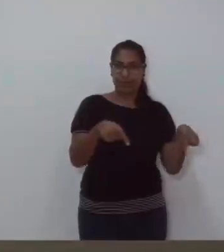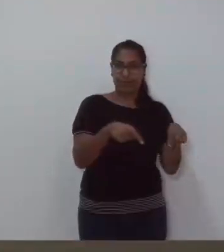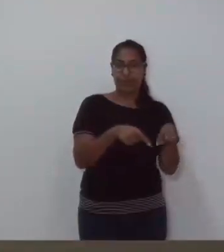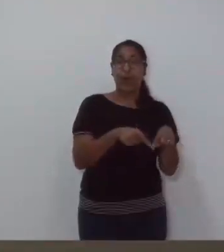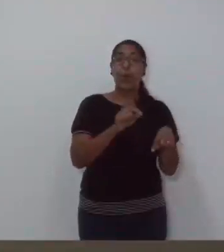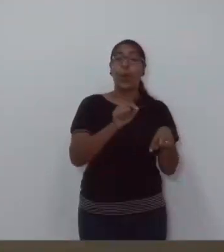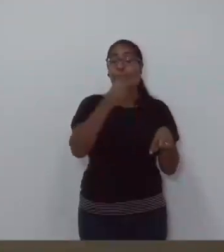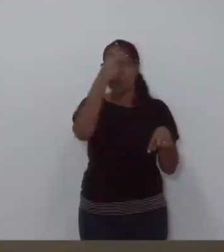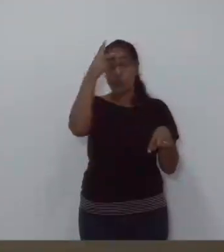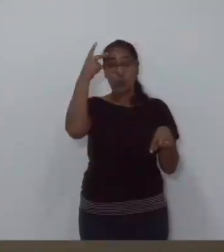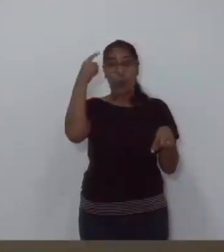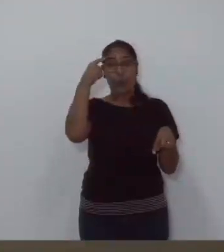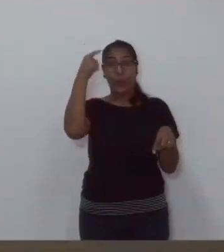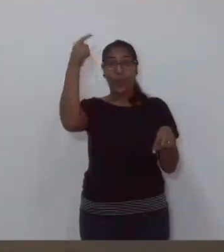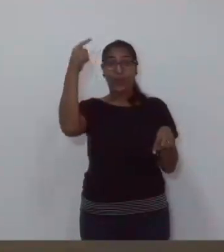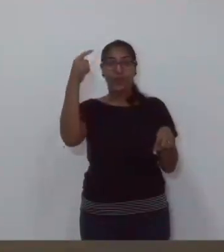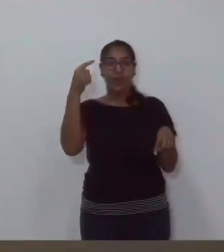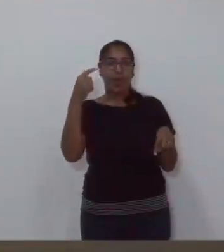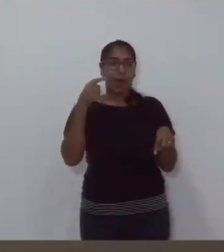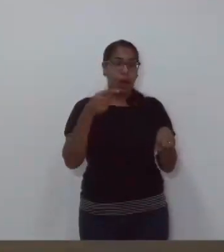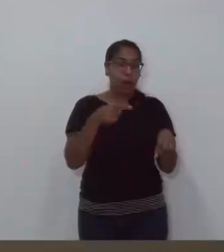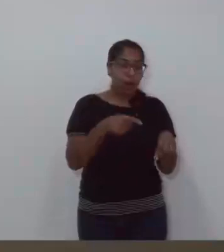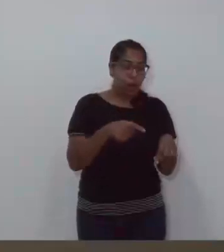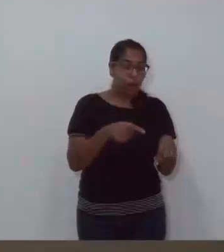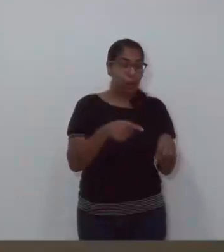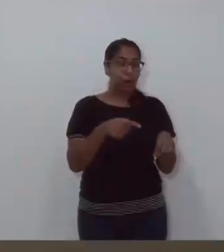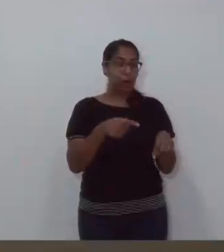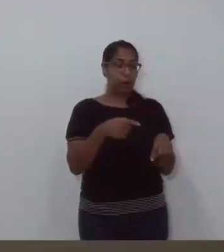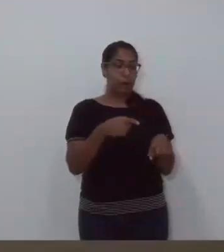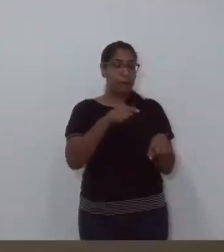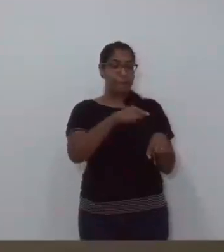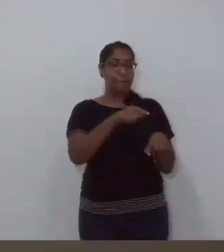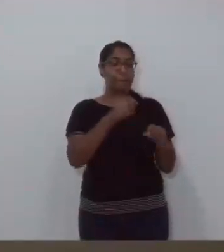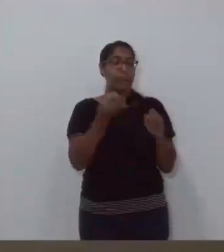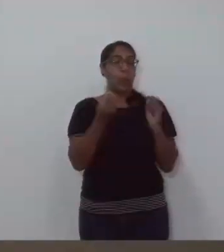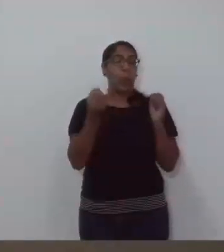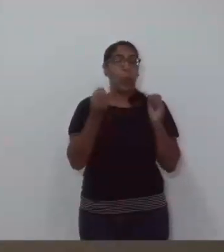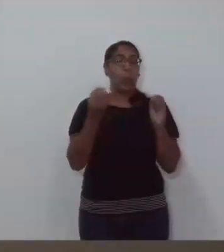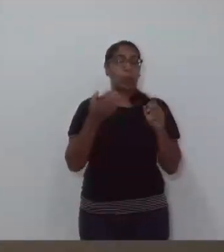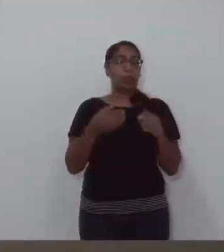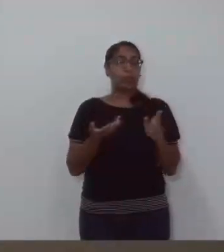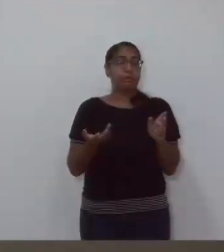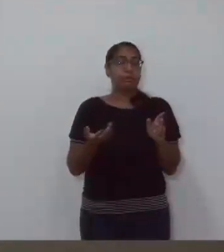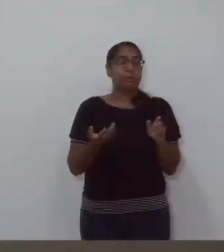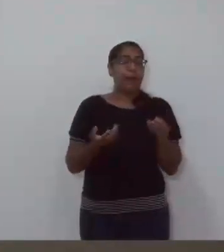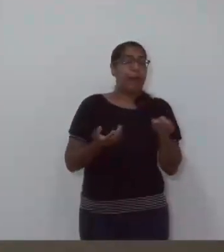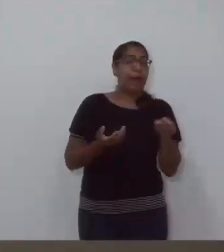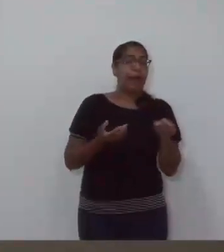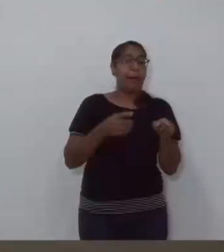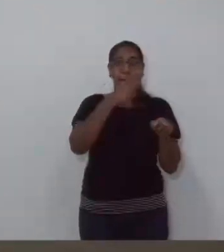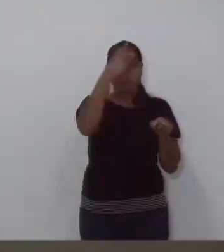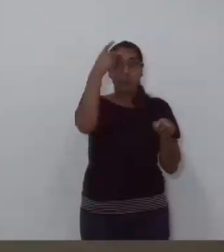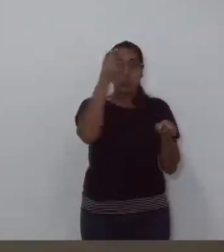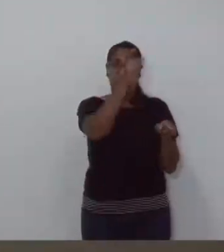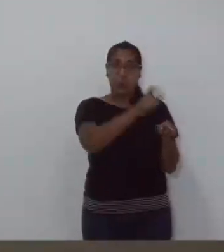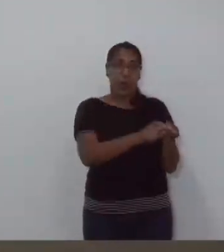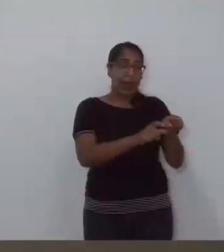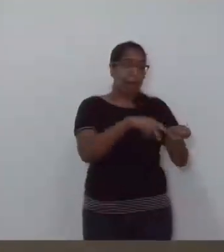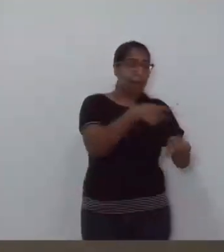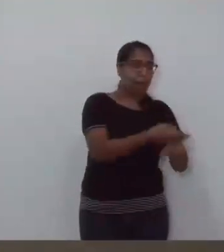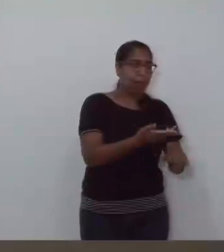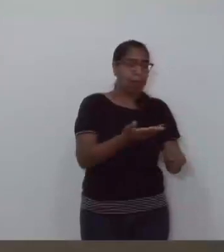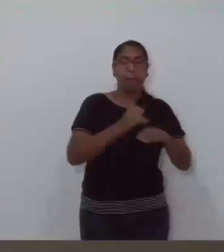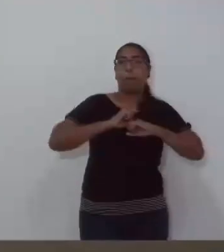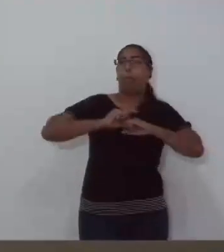onde a pessoa achou algo e foi lá e já execrou uma pessoa que poderia até ser apanhado, ser linchado na rua, e depois descobriu que não era nada daquilo. E a gente tem um monte